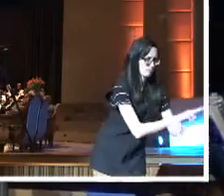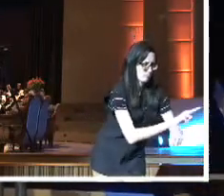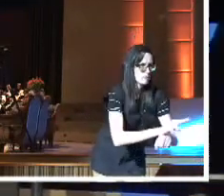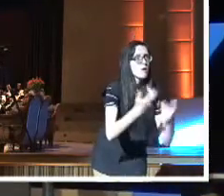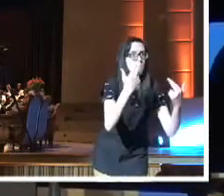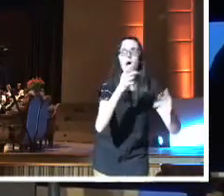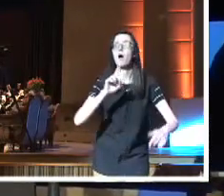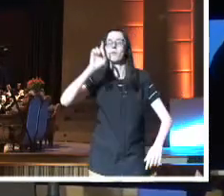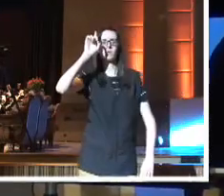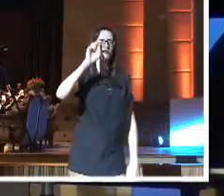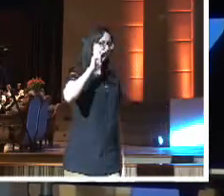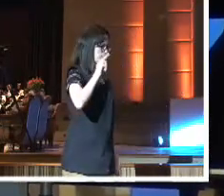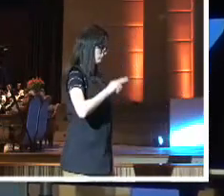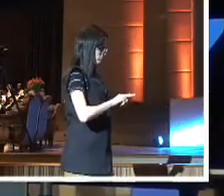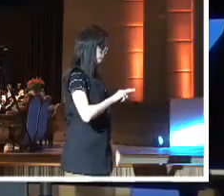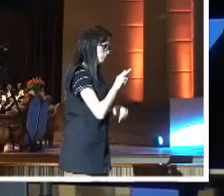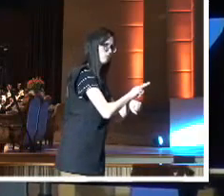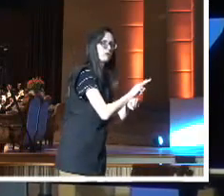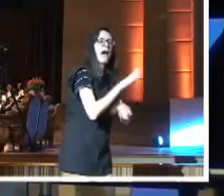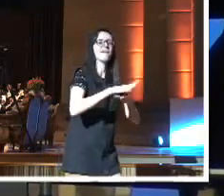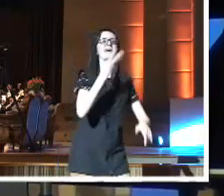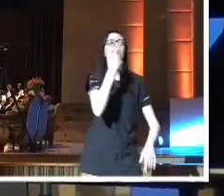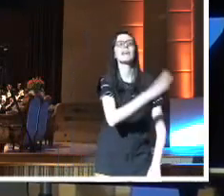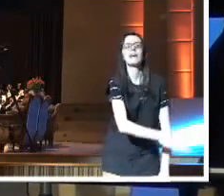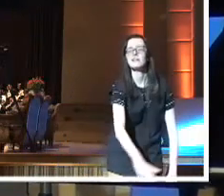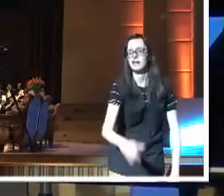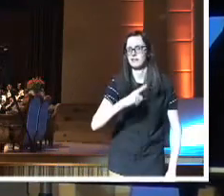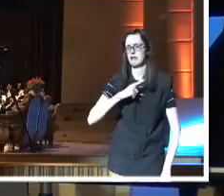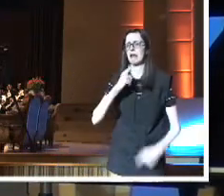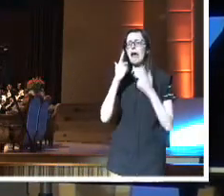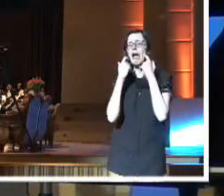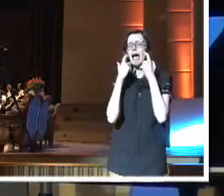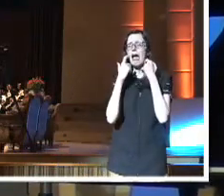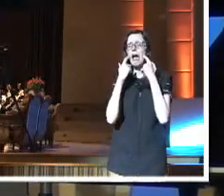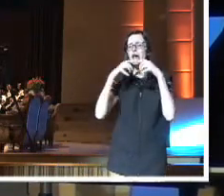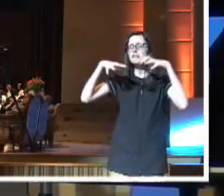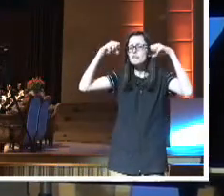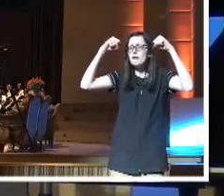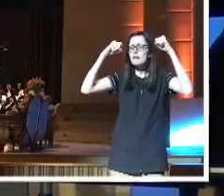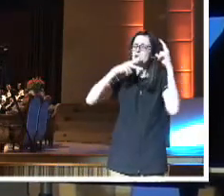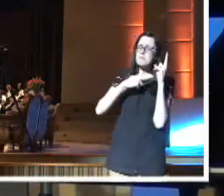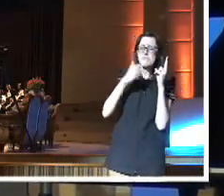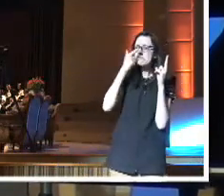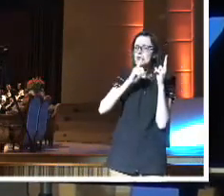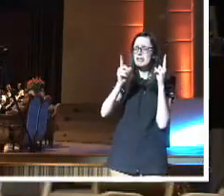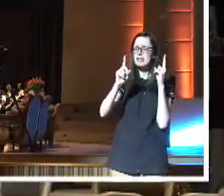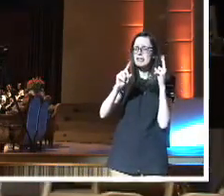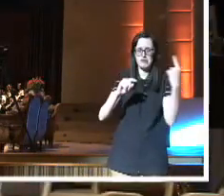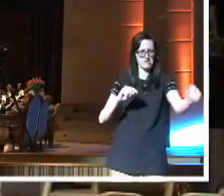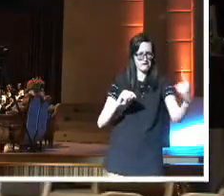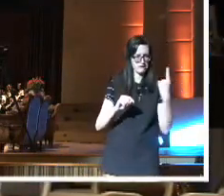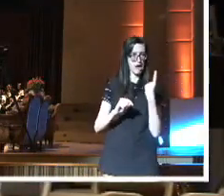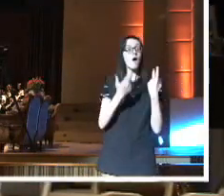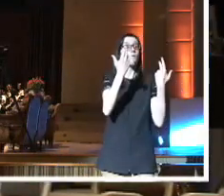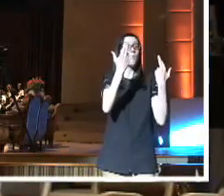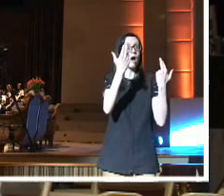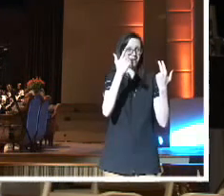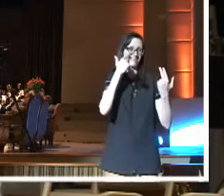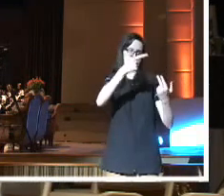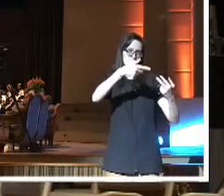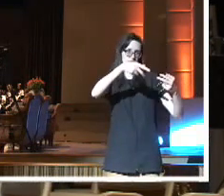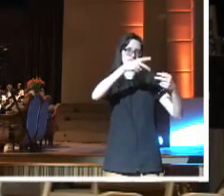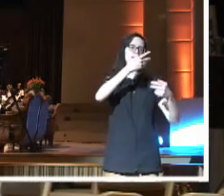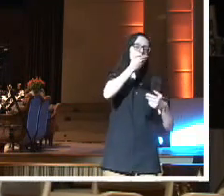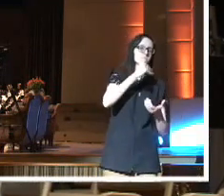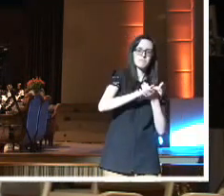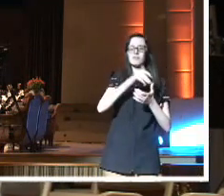nossos filhos são pequenos, geralmente eles têm medo noturno. E aí, então, o que a gente faz? A gente diz assim: vem cá, filho, deita aqui com a gente, né?